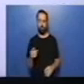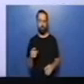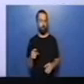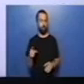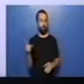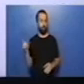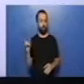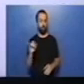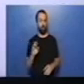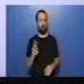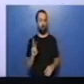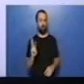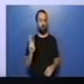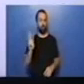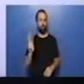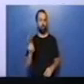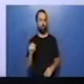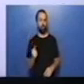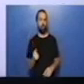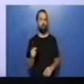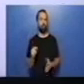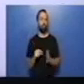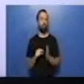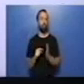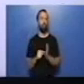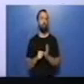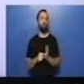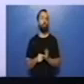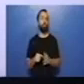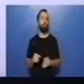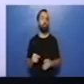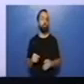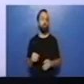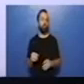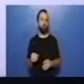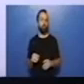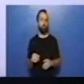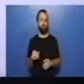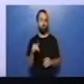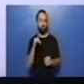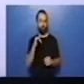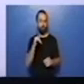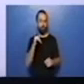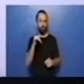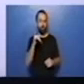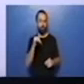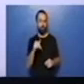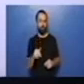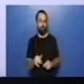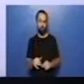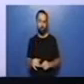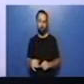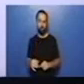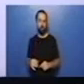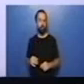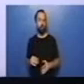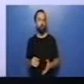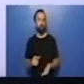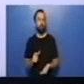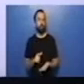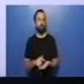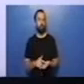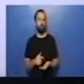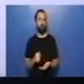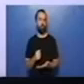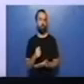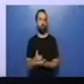esse W? É o que é a potência em watts. É o que cobra, a empresa de energia elétrica cobra na